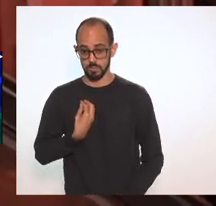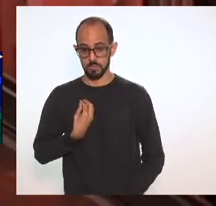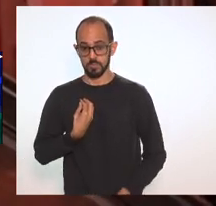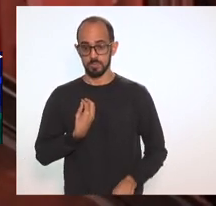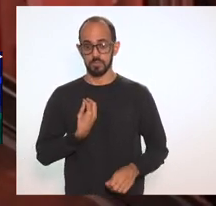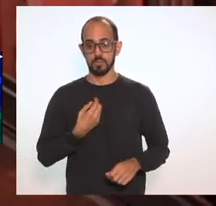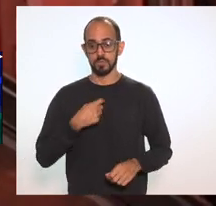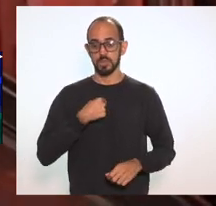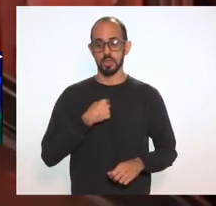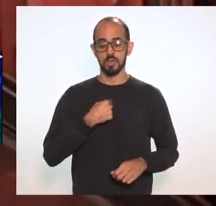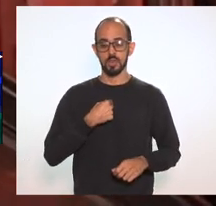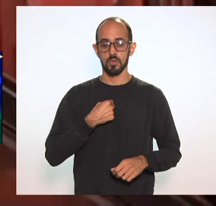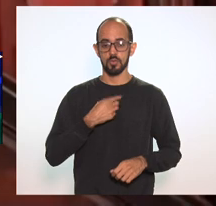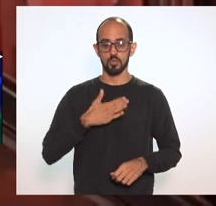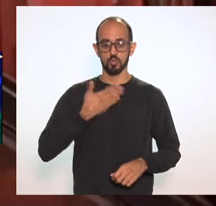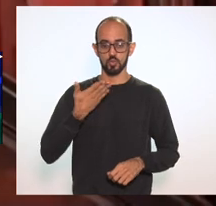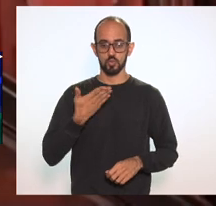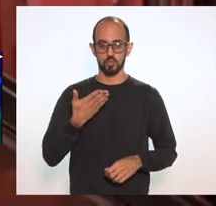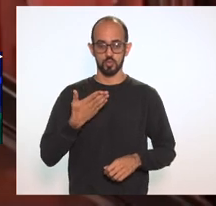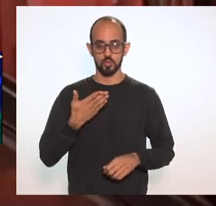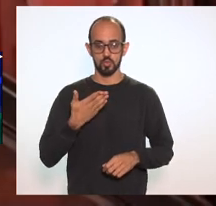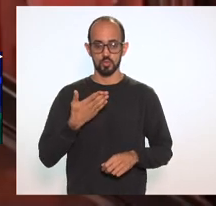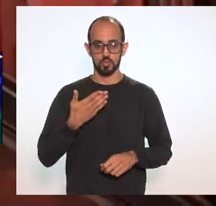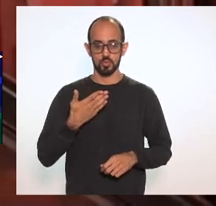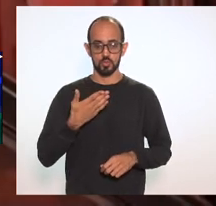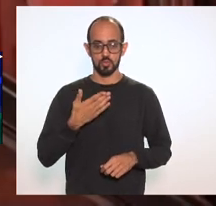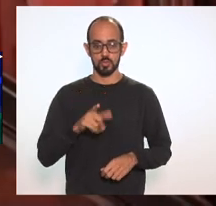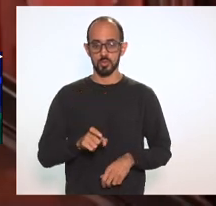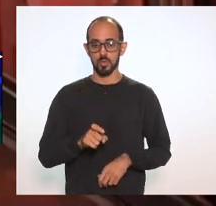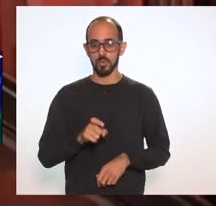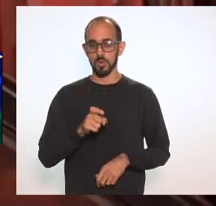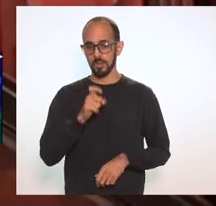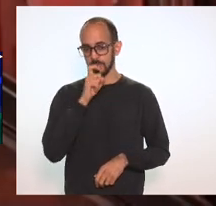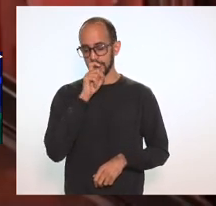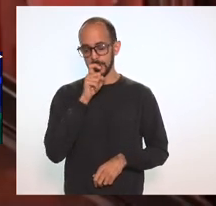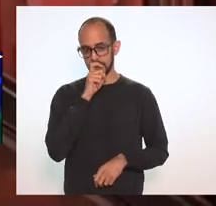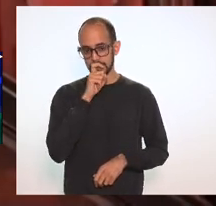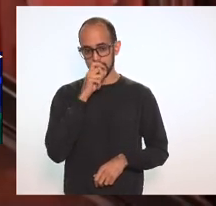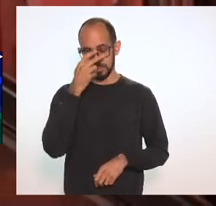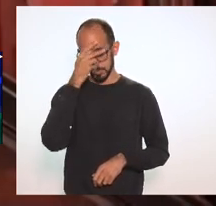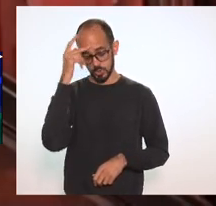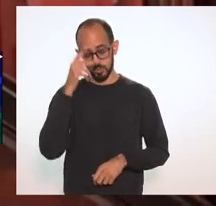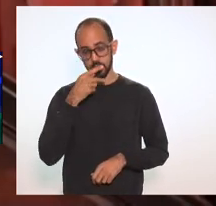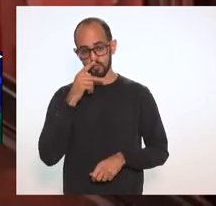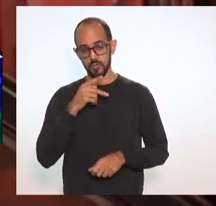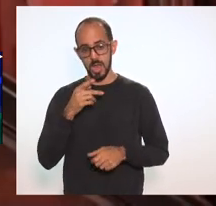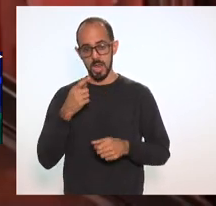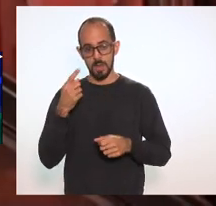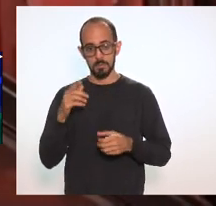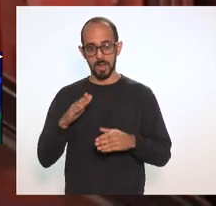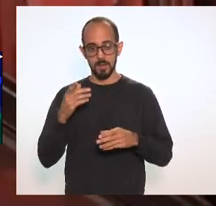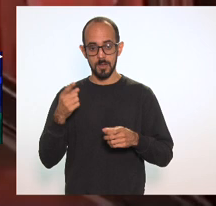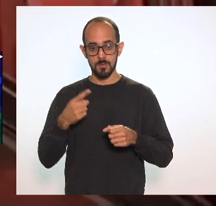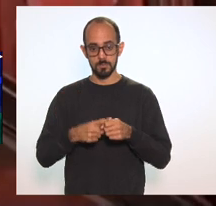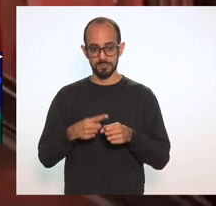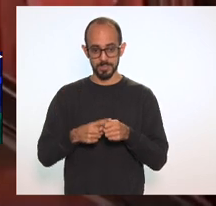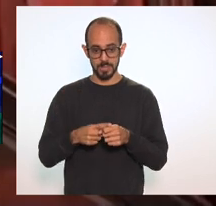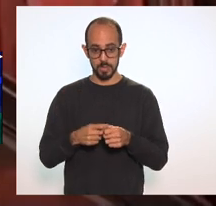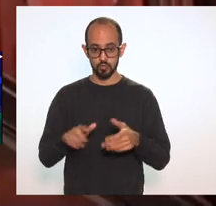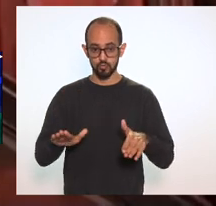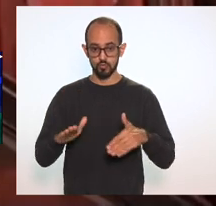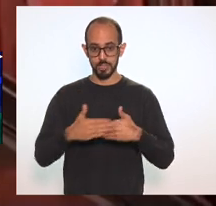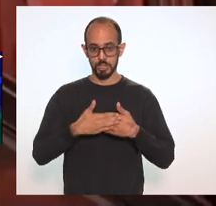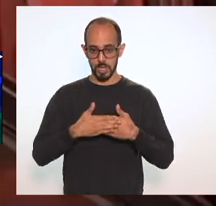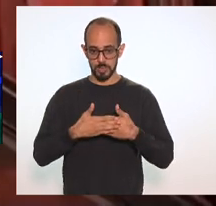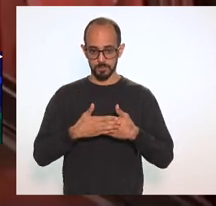e eu fico chocada com a frieza de alguns que defendem o look Down você pode observar seu presidente incrível